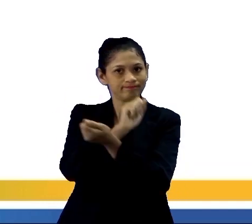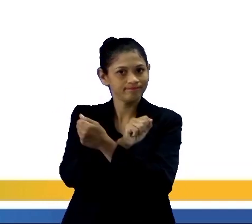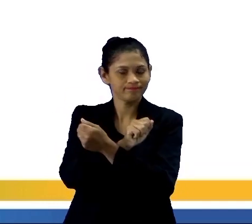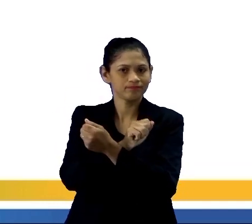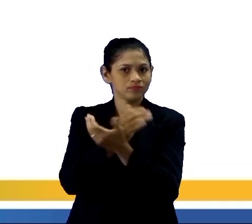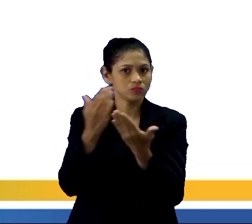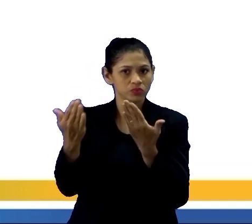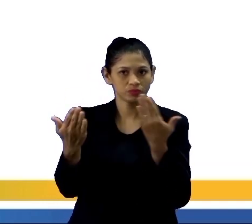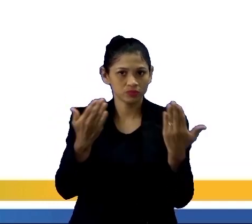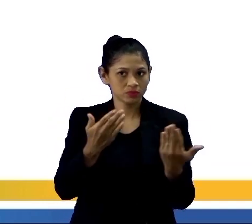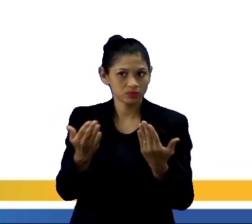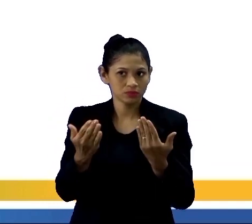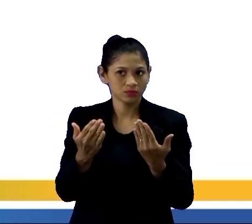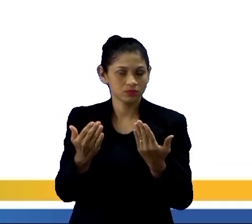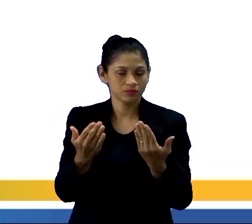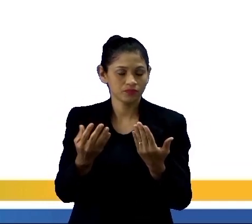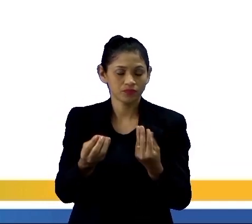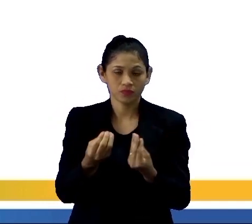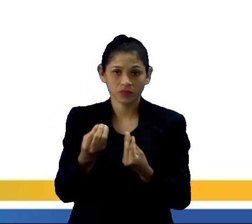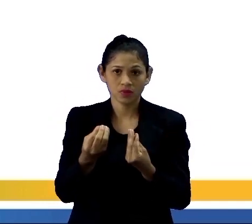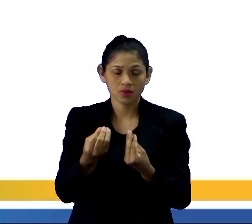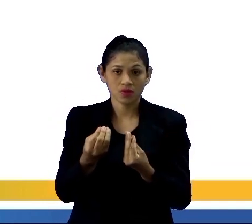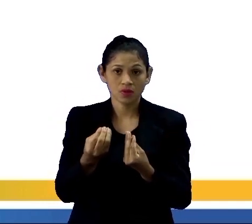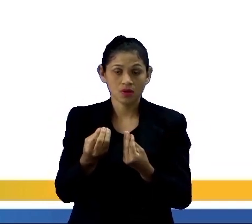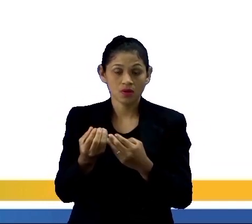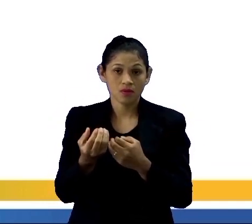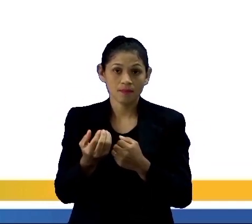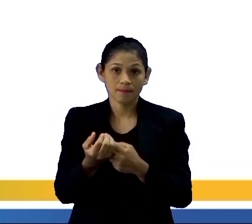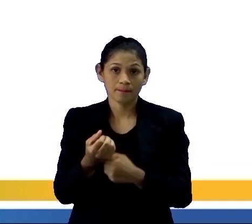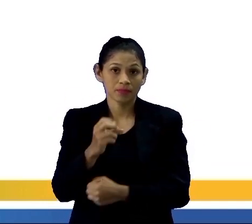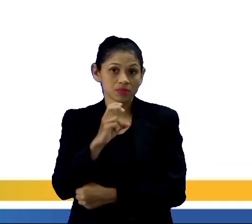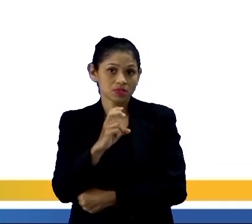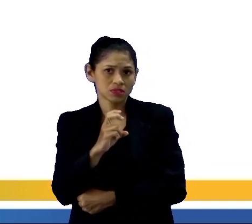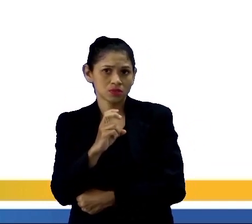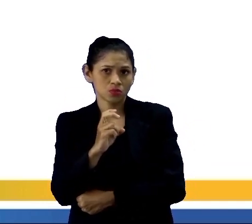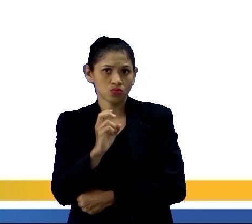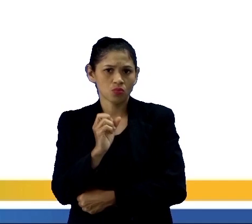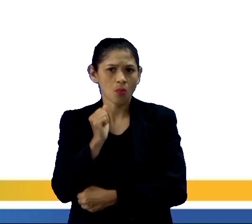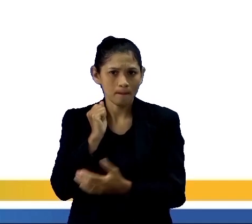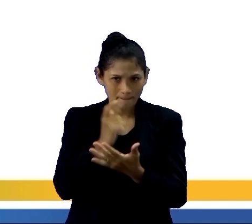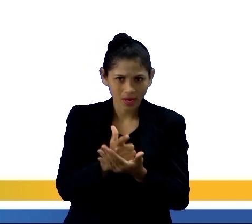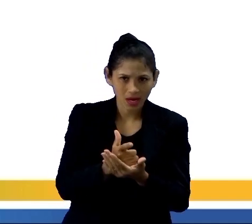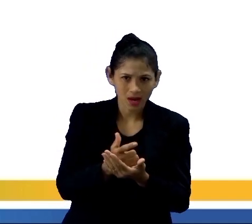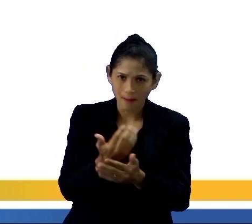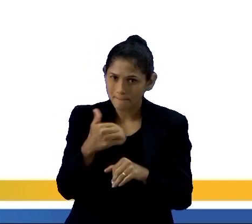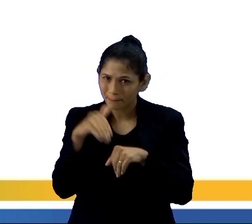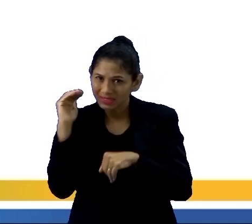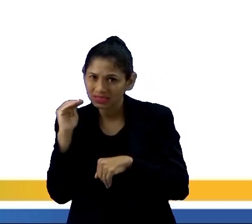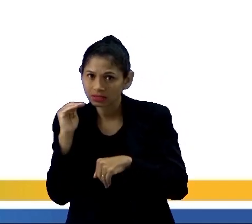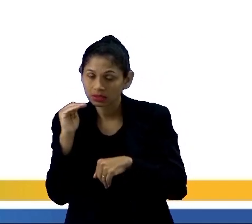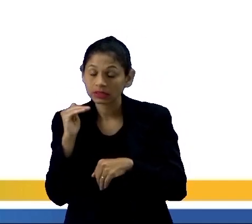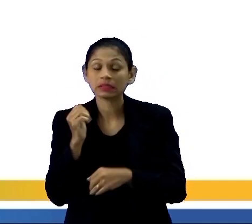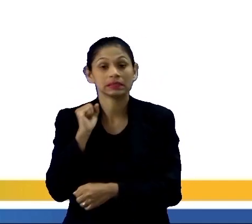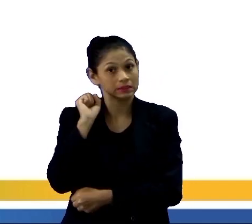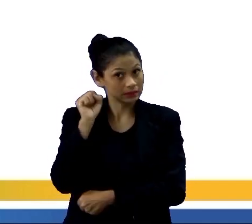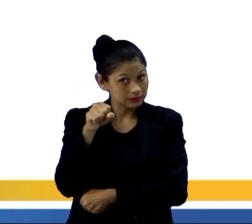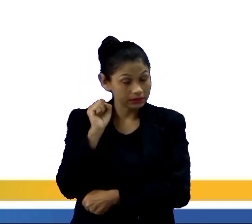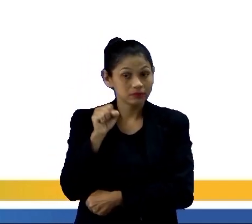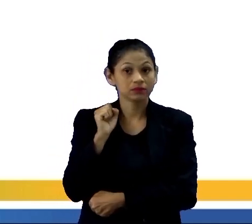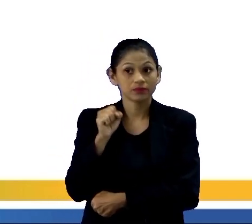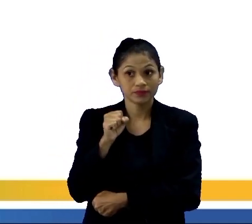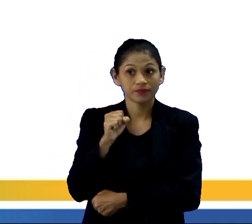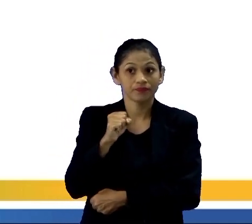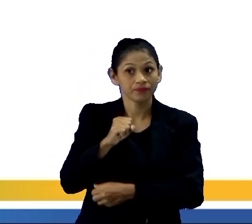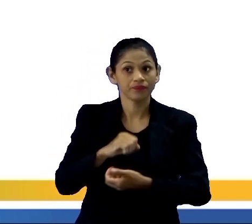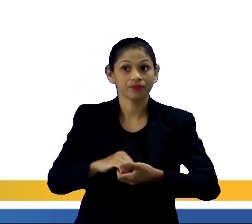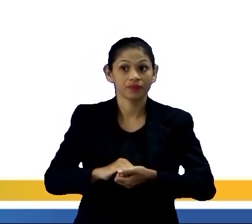camisetas, eu vou pagar mais? Sim, então é uma grandeza diretamente proporcional. Então, nós vamos colocar aqui 3 sobre